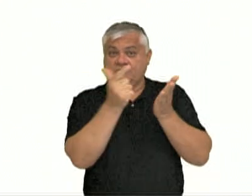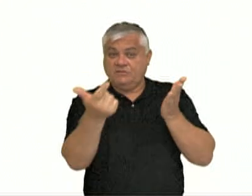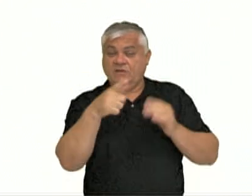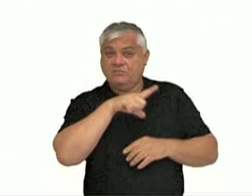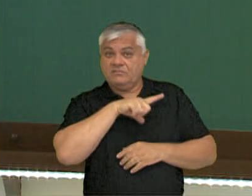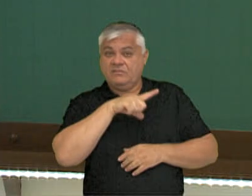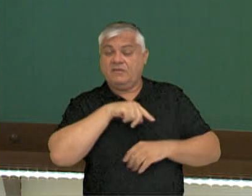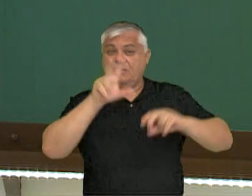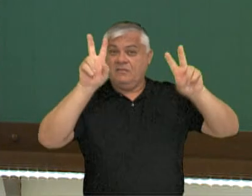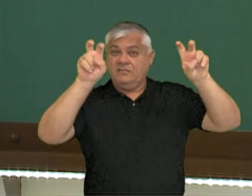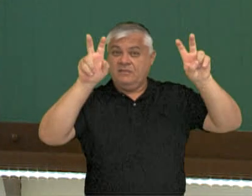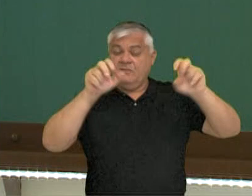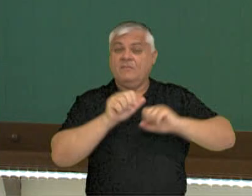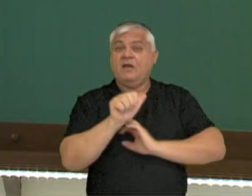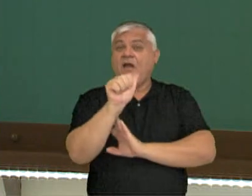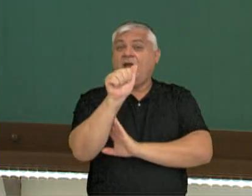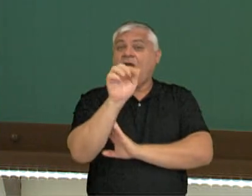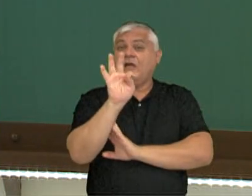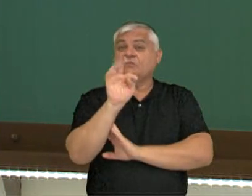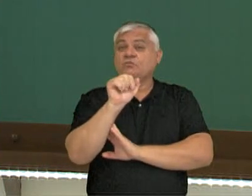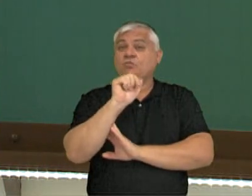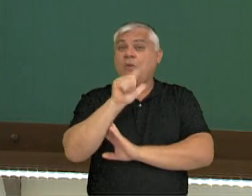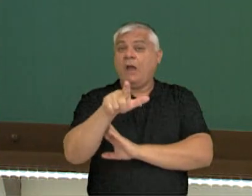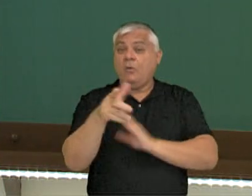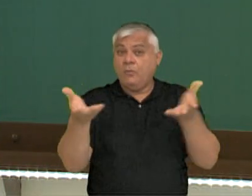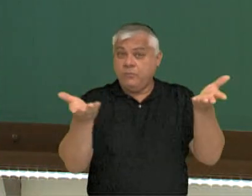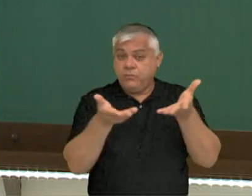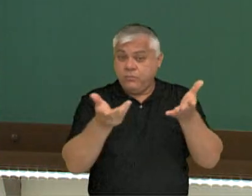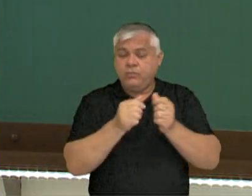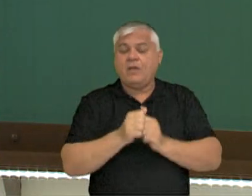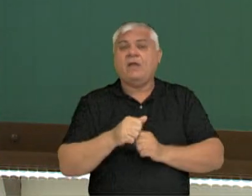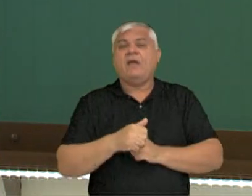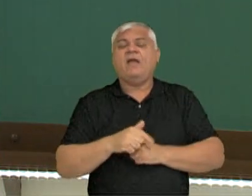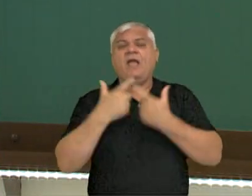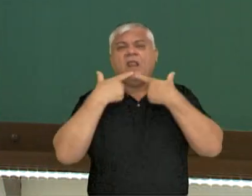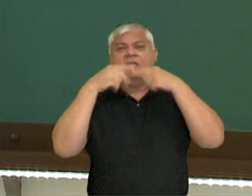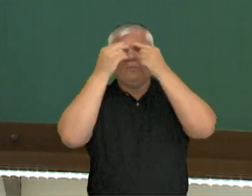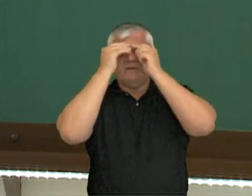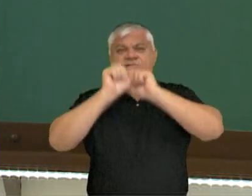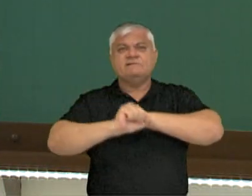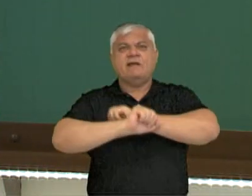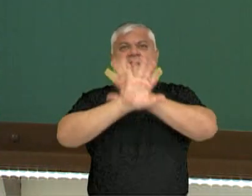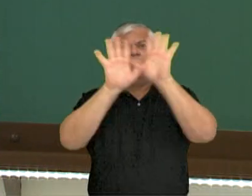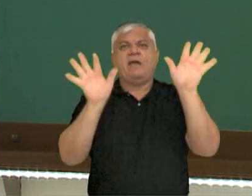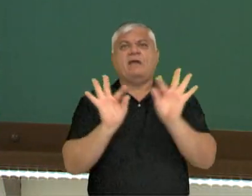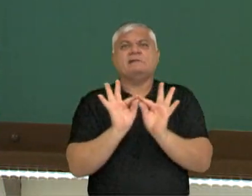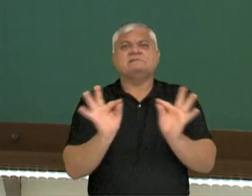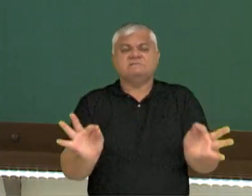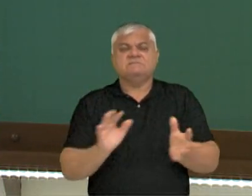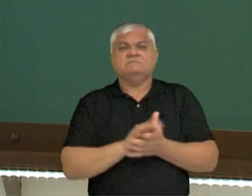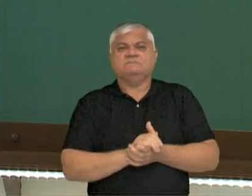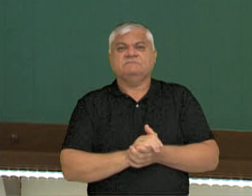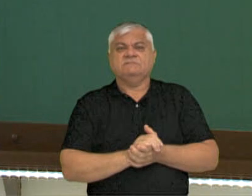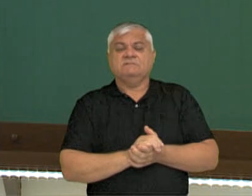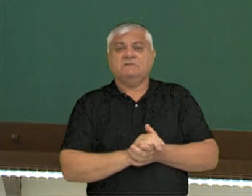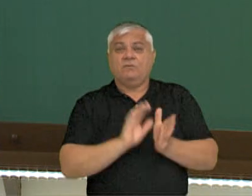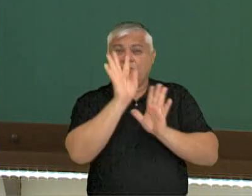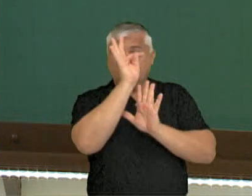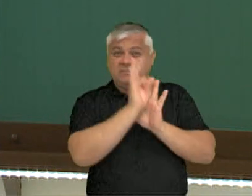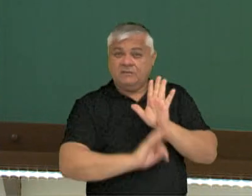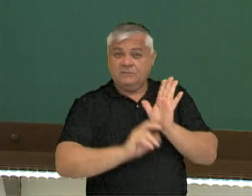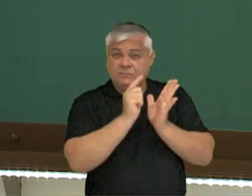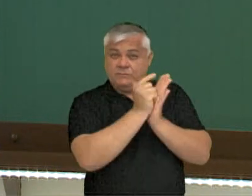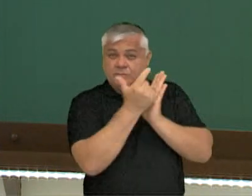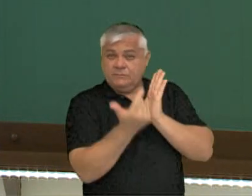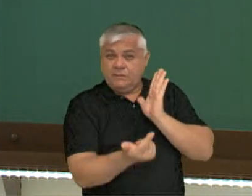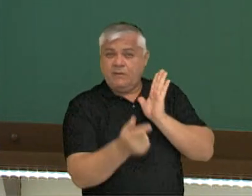da atualidade, com a linguagem clara, simples e objetiva. Um editorial, se eu perguntasse para os